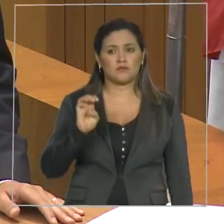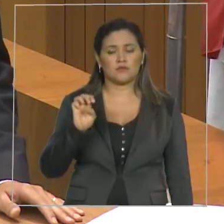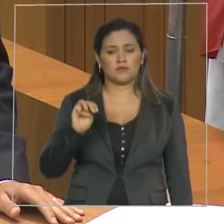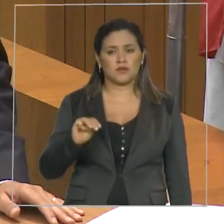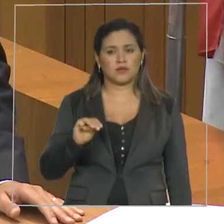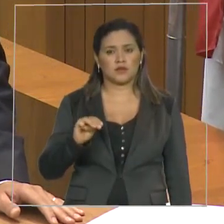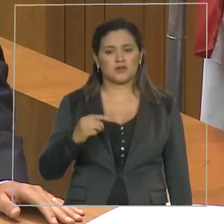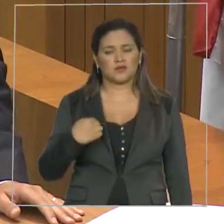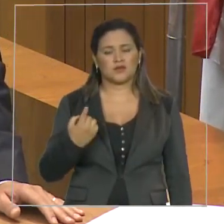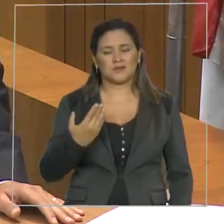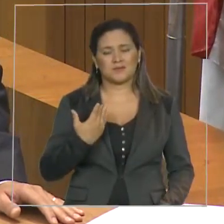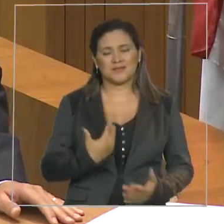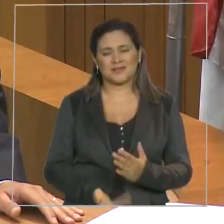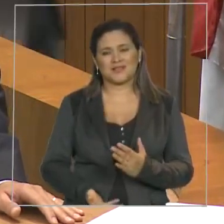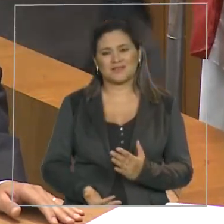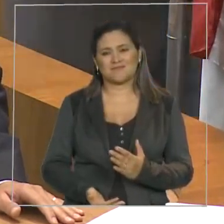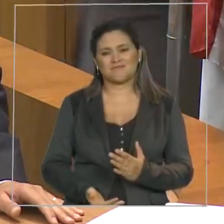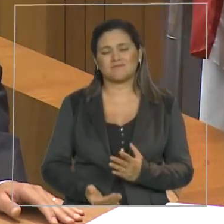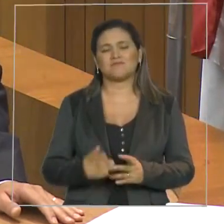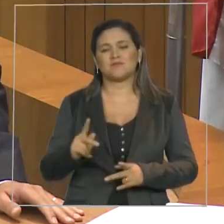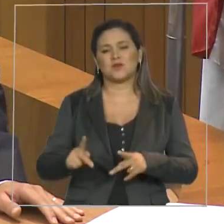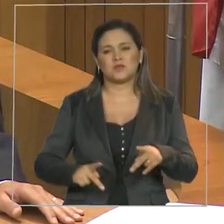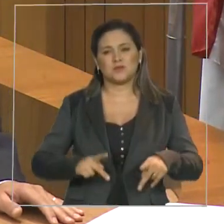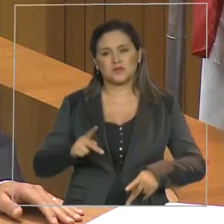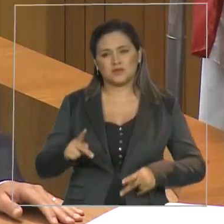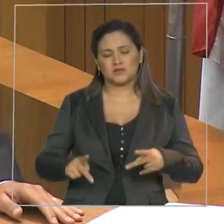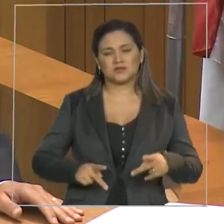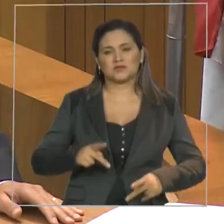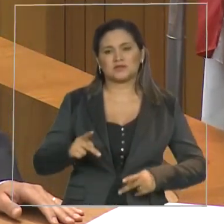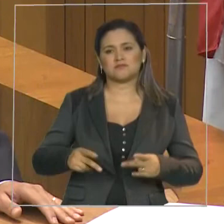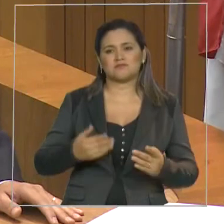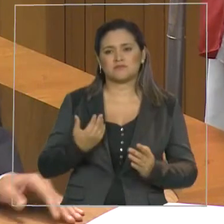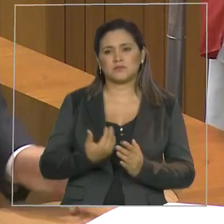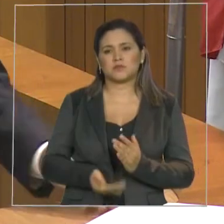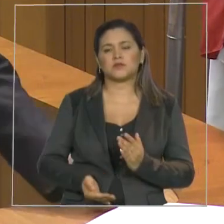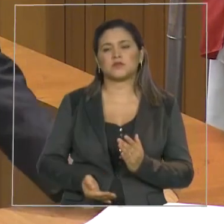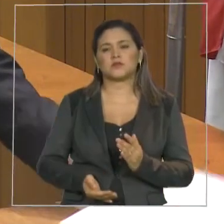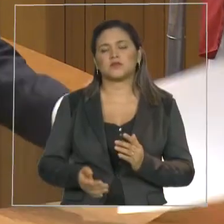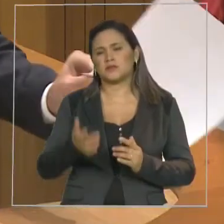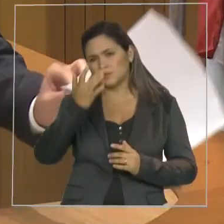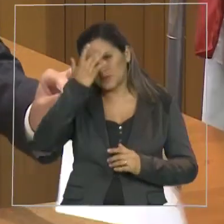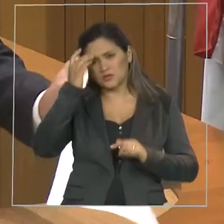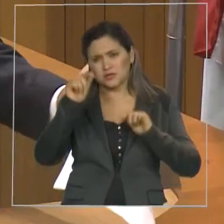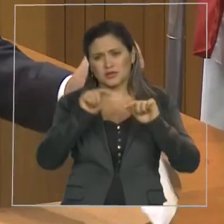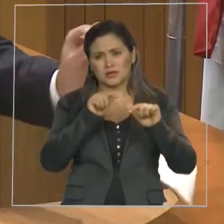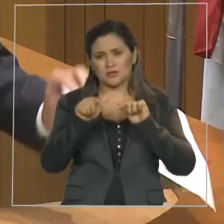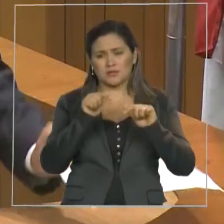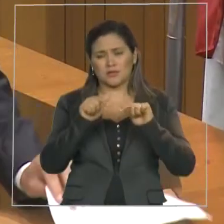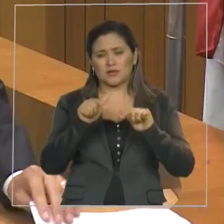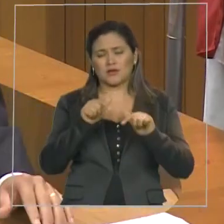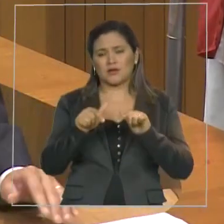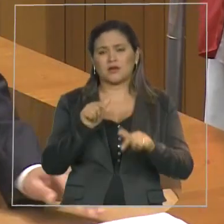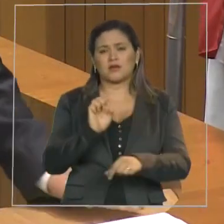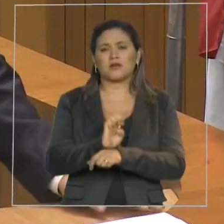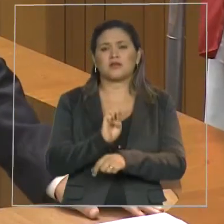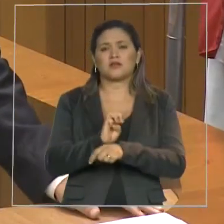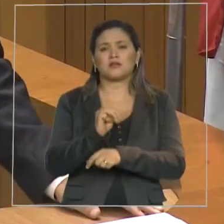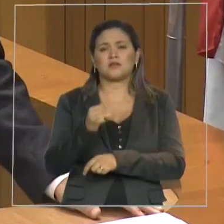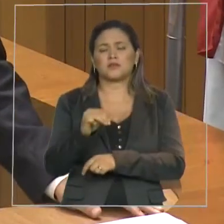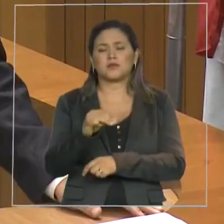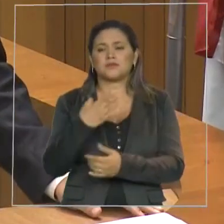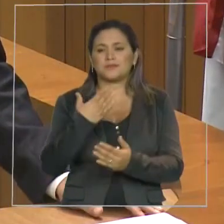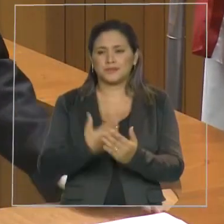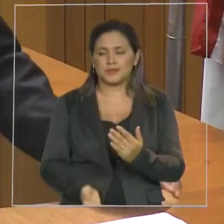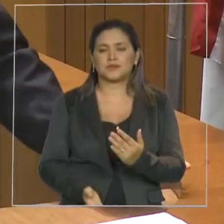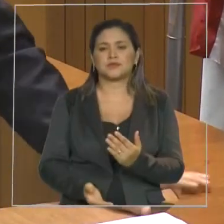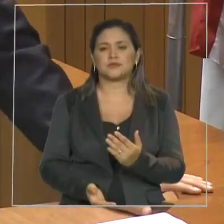E que, na verdade, quem foi derrotado não fomos nós, foram os servidores do Estado do Maranhão. Mas tenho certeza que,